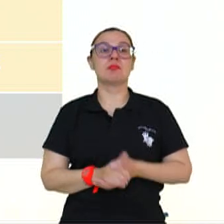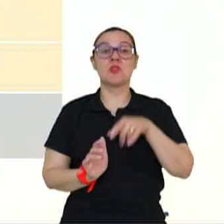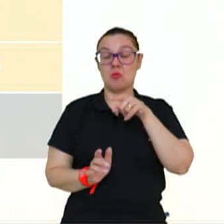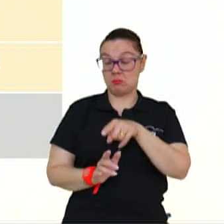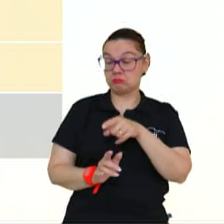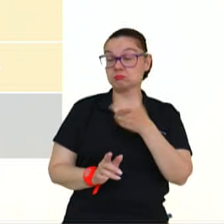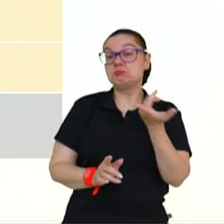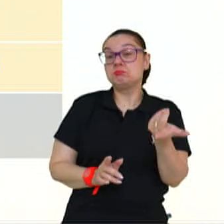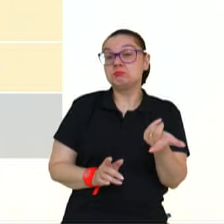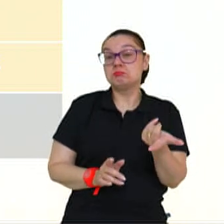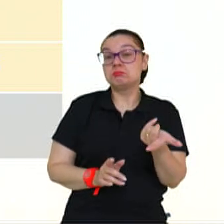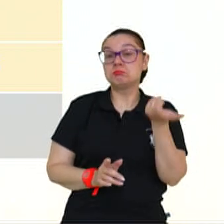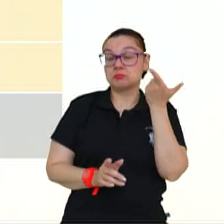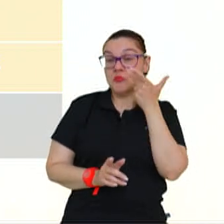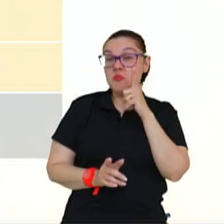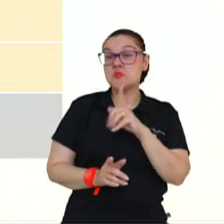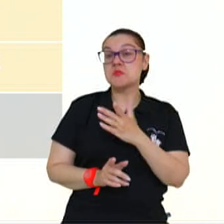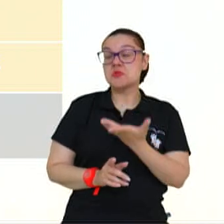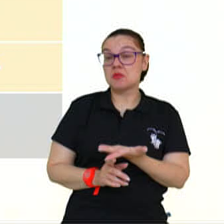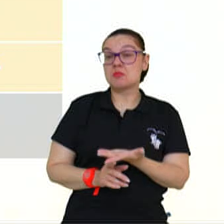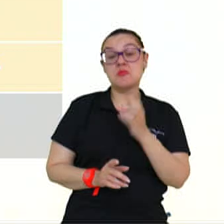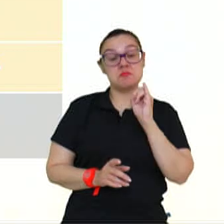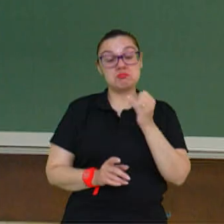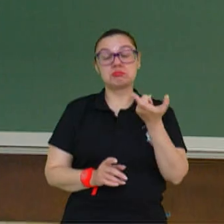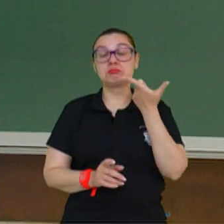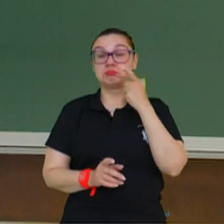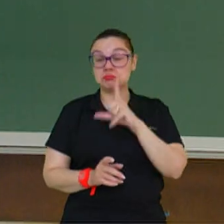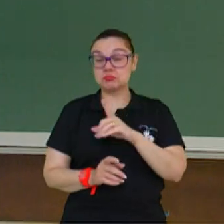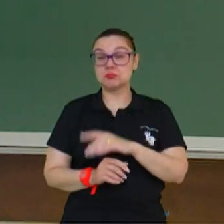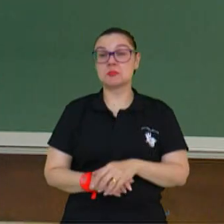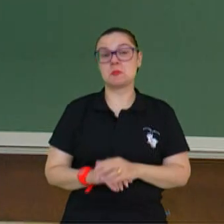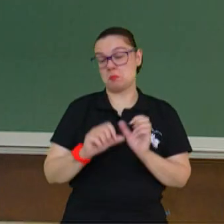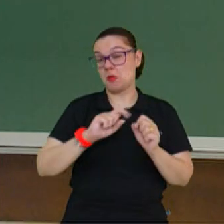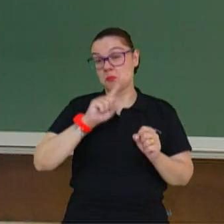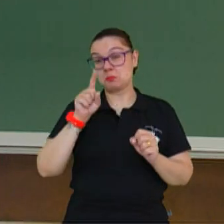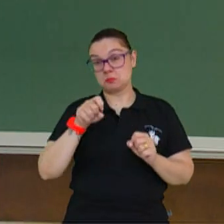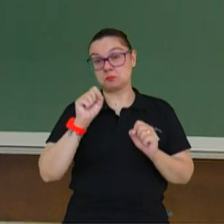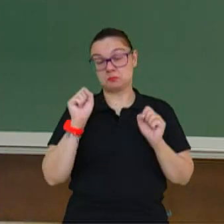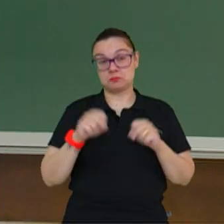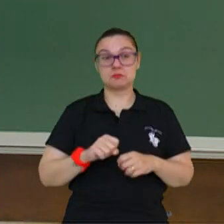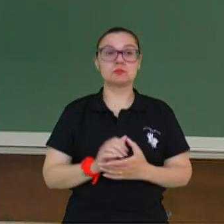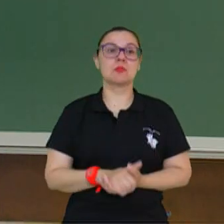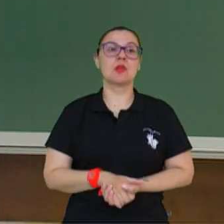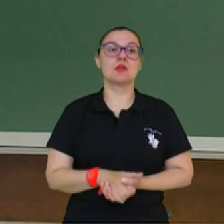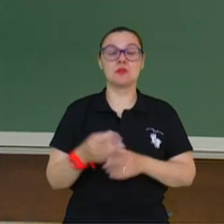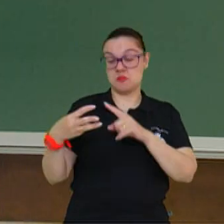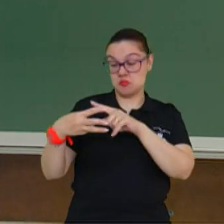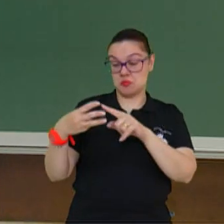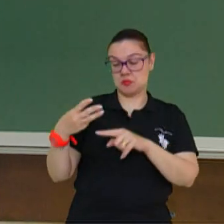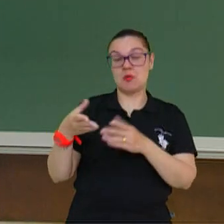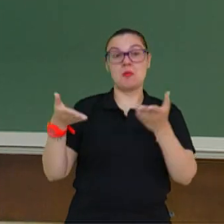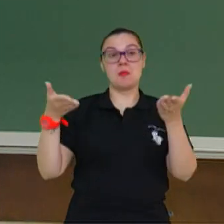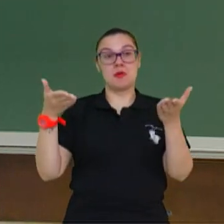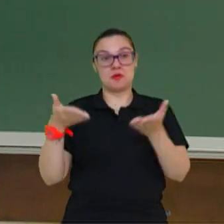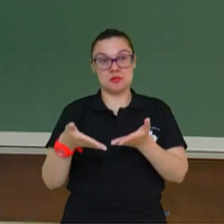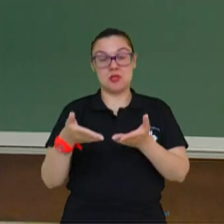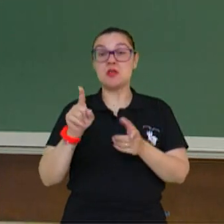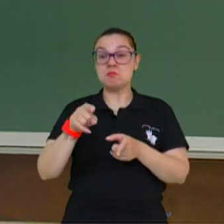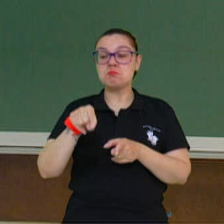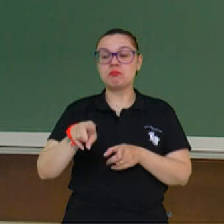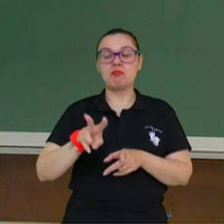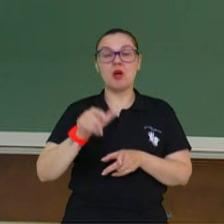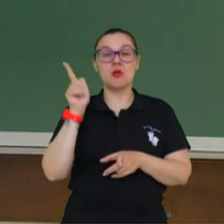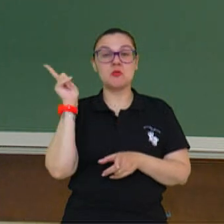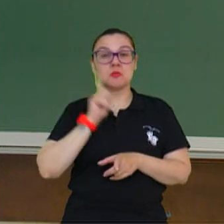Olha a hipótese aí, conseguiria. Se ele fizesse algo, conseguiria. Olha a hipótese. Subjuntivo nós só temos 3. Presente, que ele